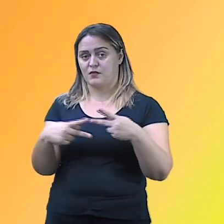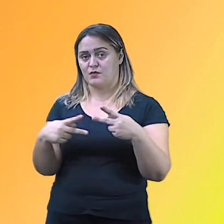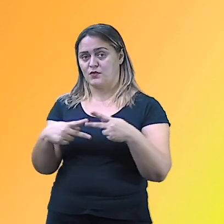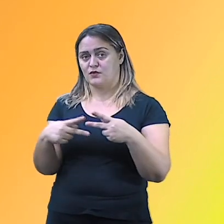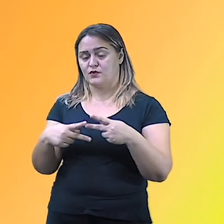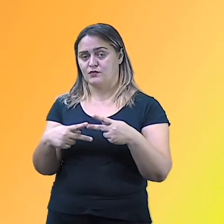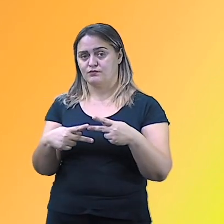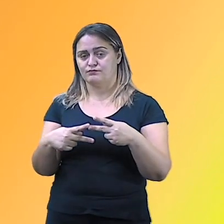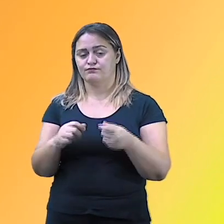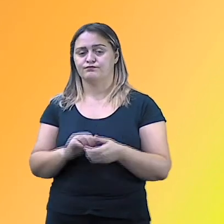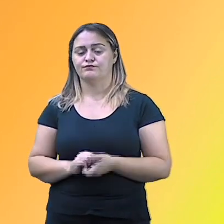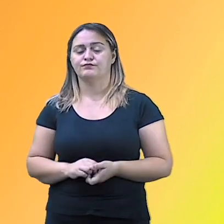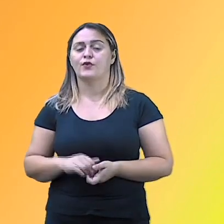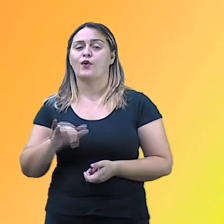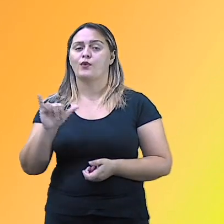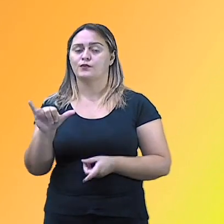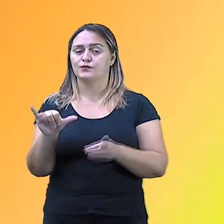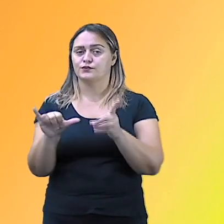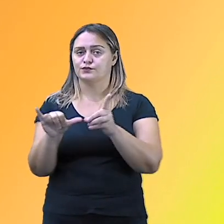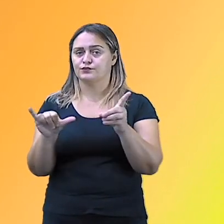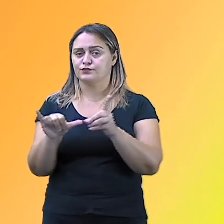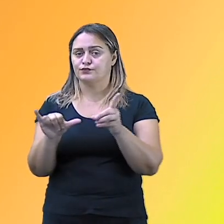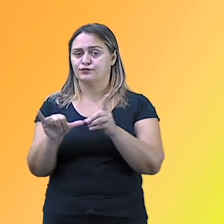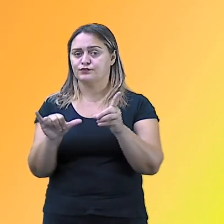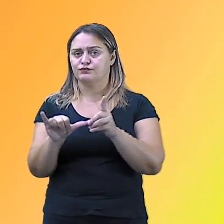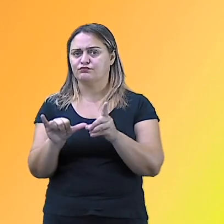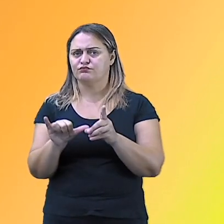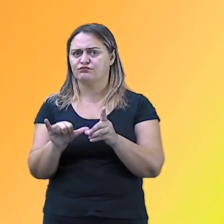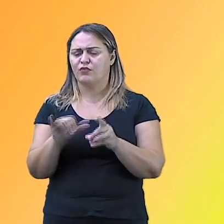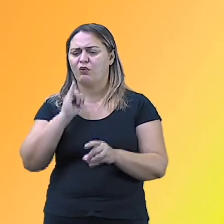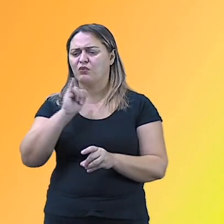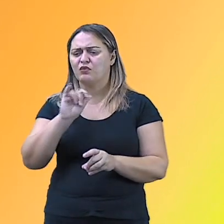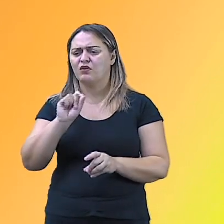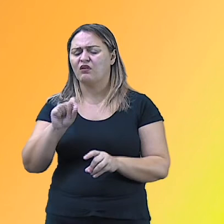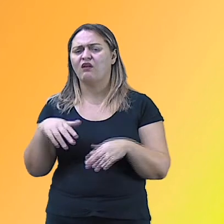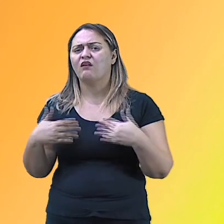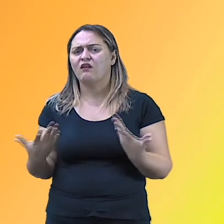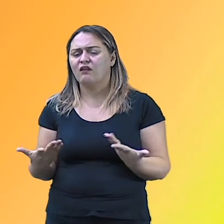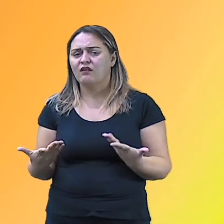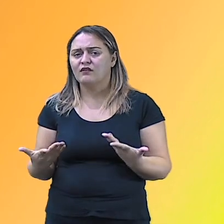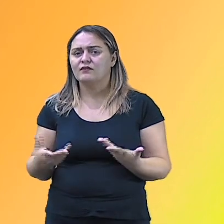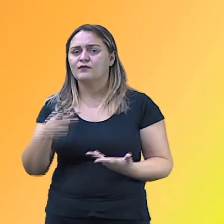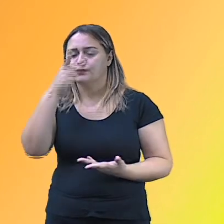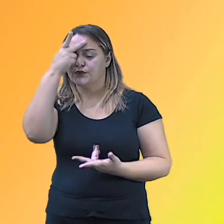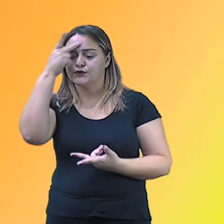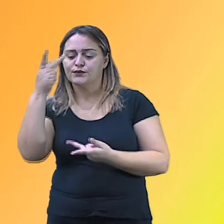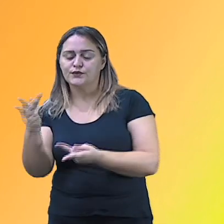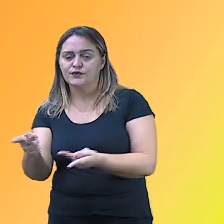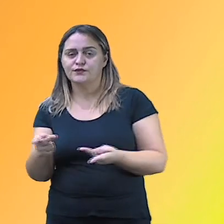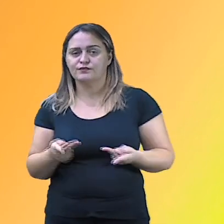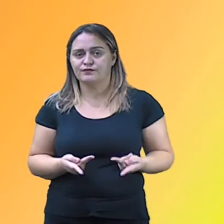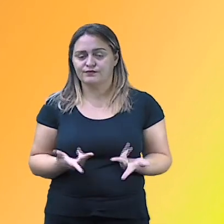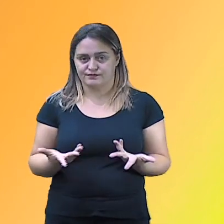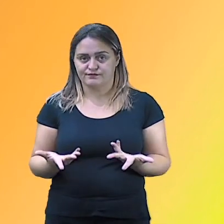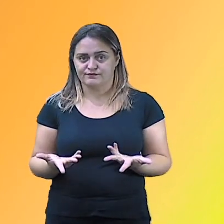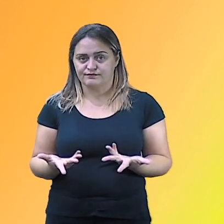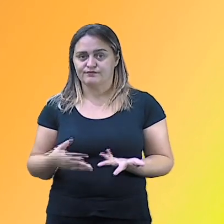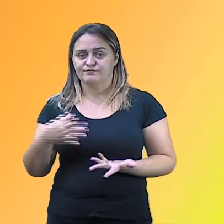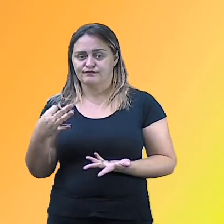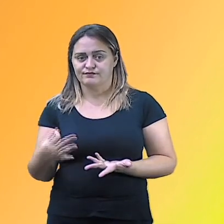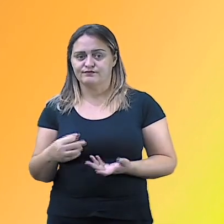portanto, objeto direto. Não é mesmo? A quem? Às visitas. E aí a gente pode falar também